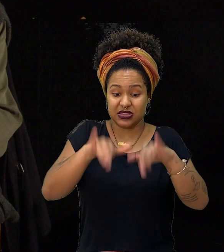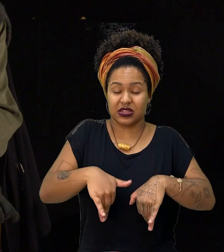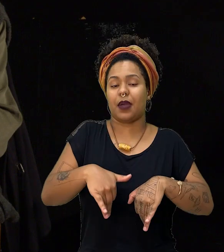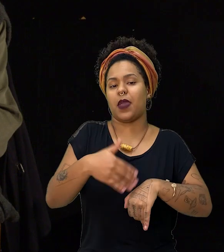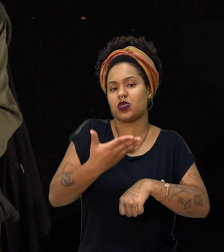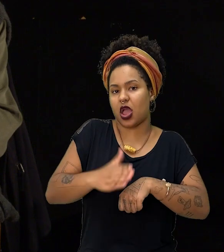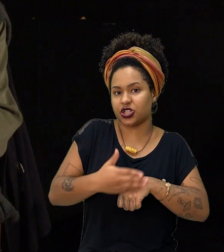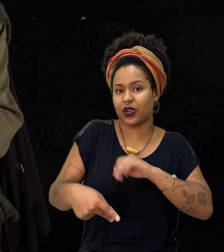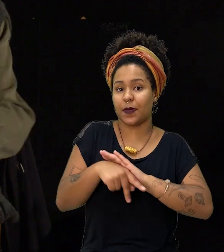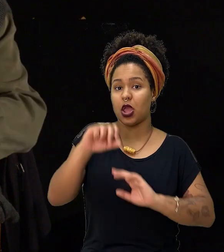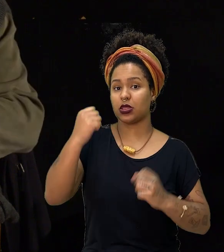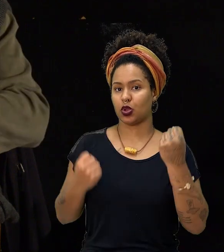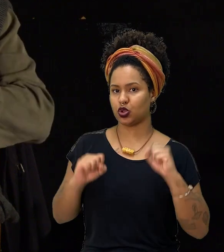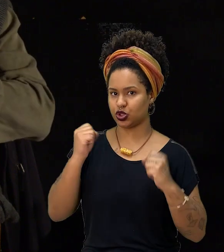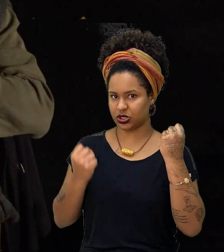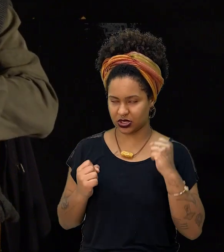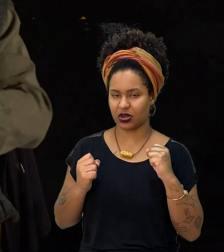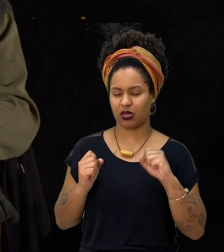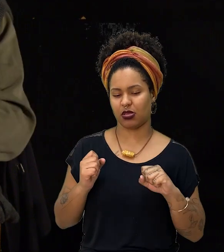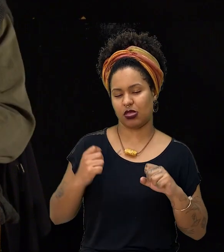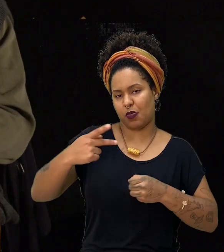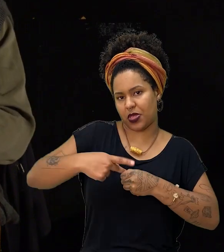da indústria do petróleo, né?